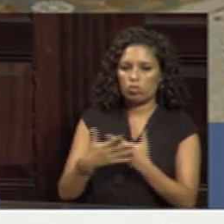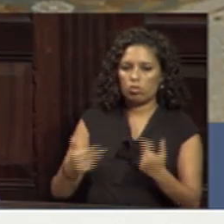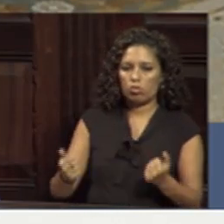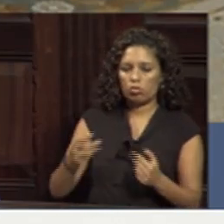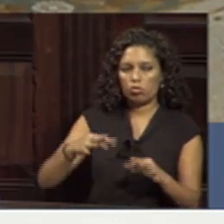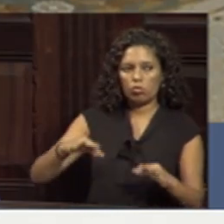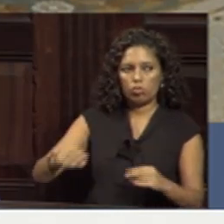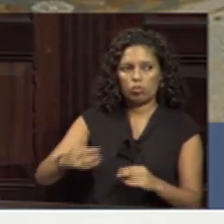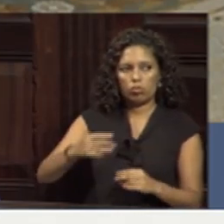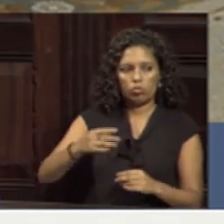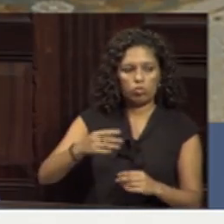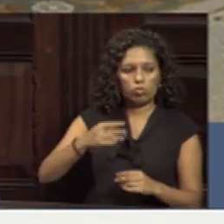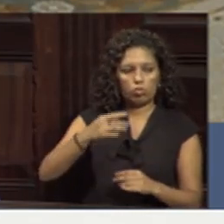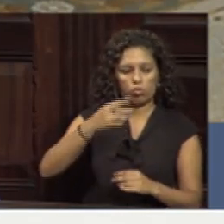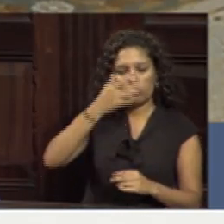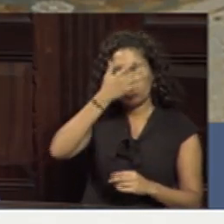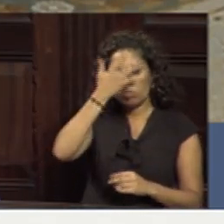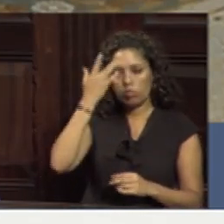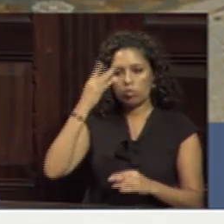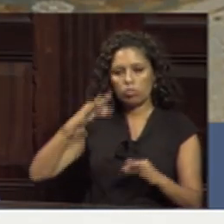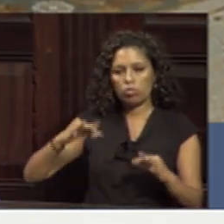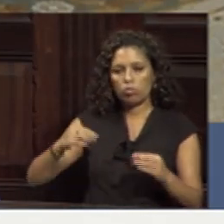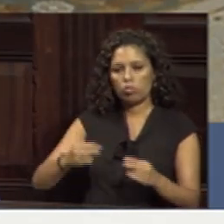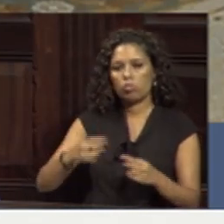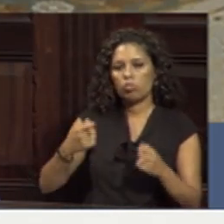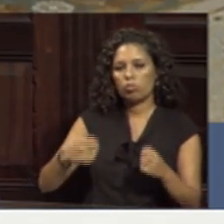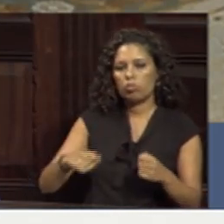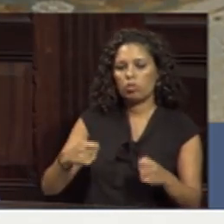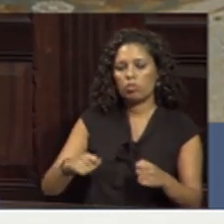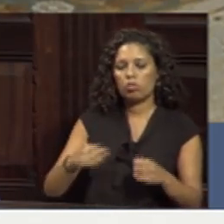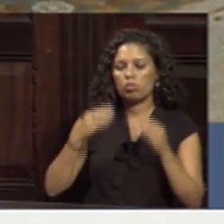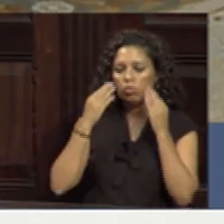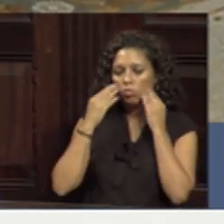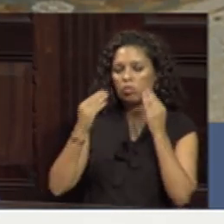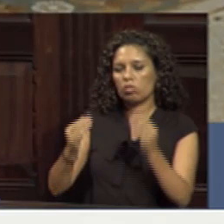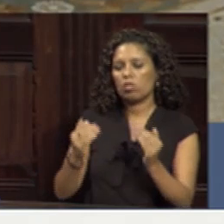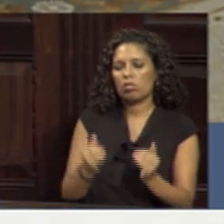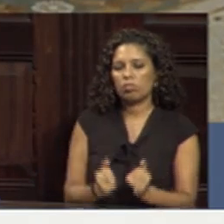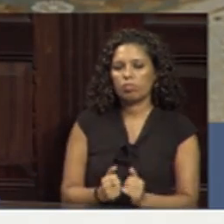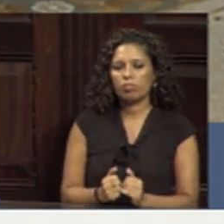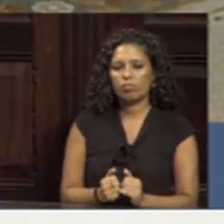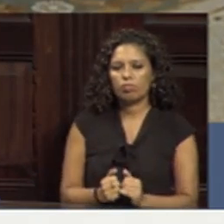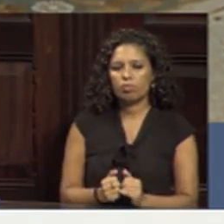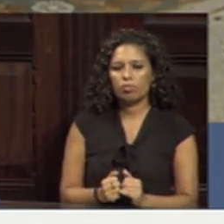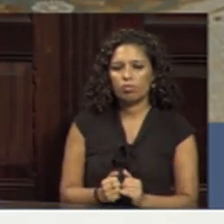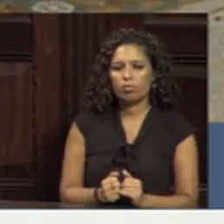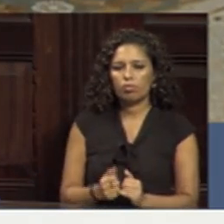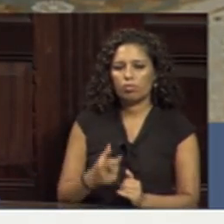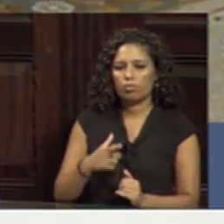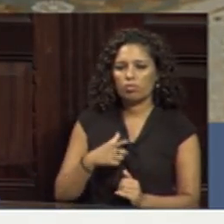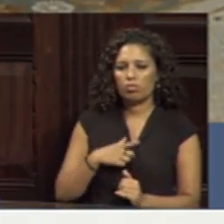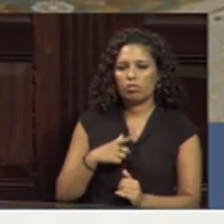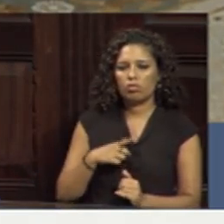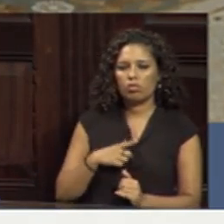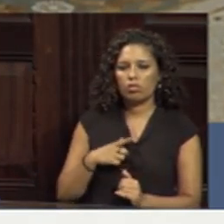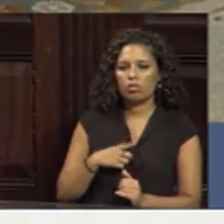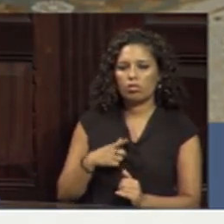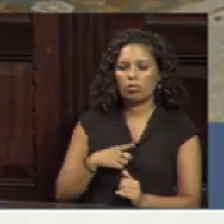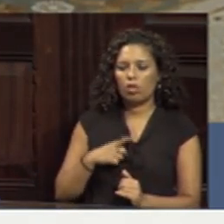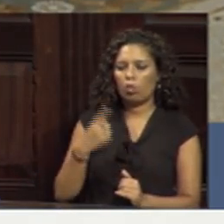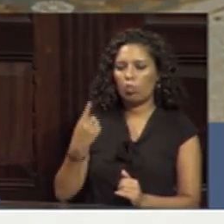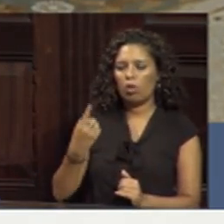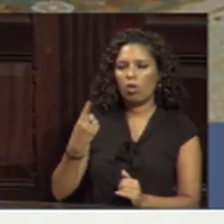e procuradas e achadas para que elas possam ter um futuro. Quem matou Marielle não acredita